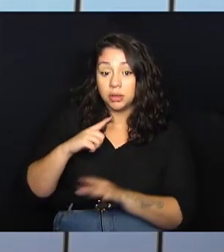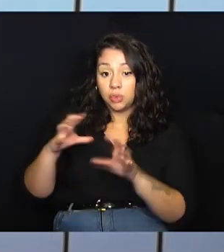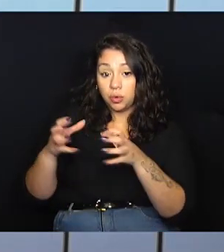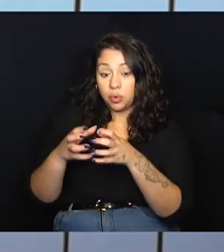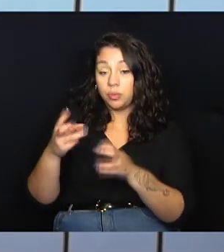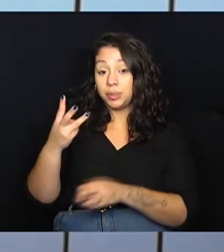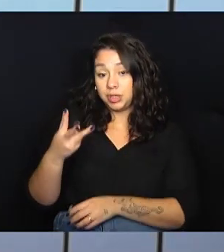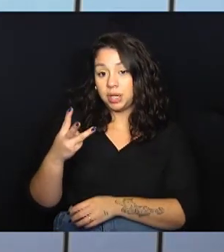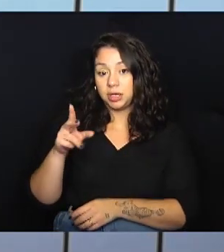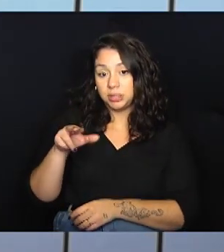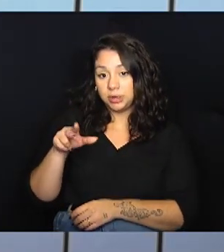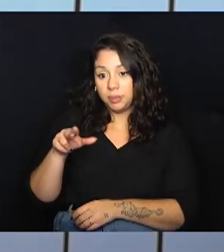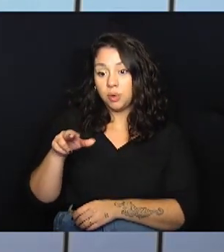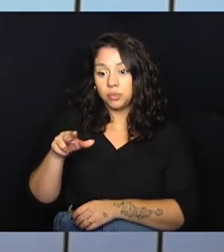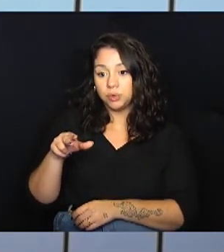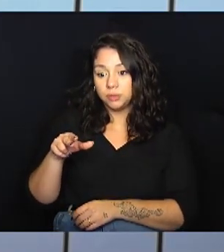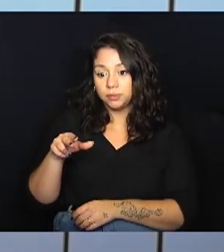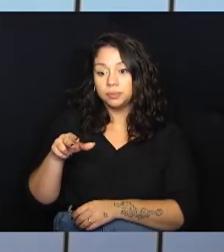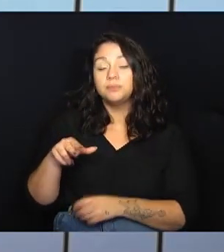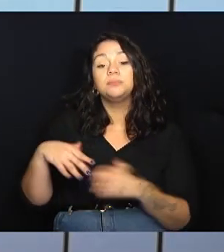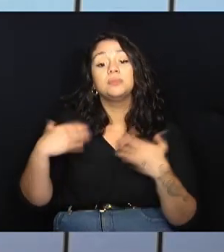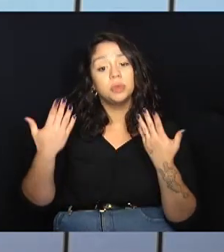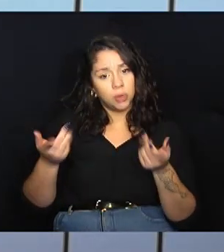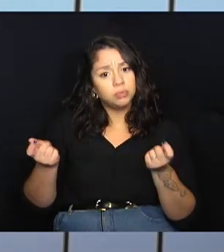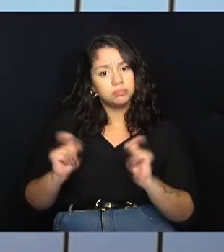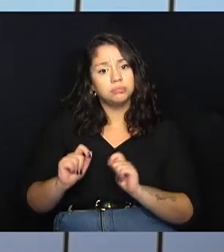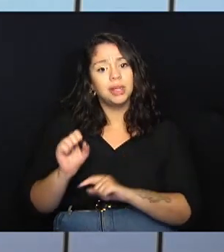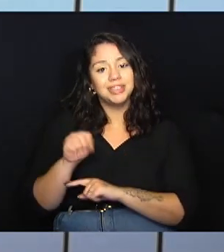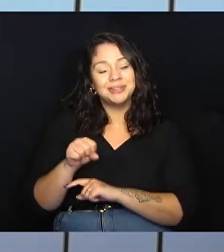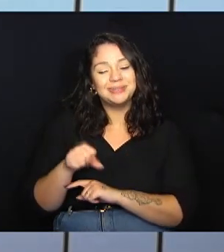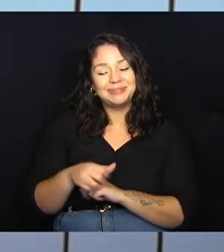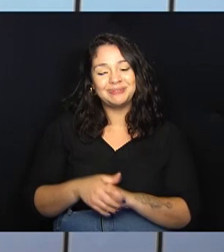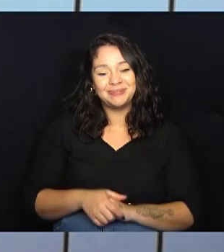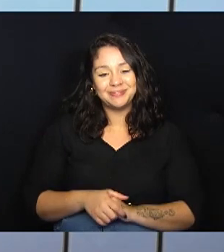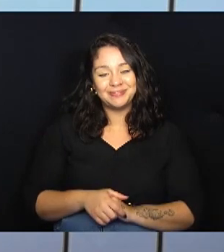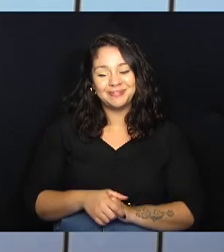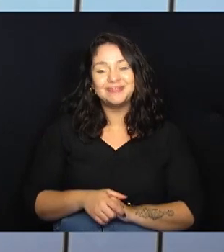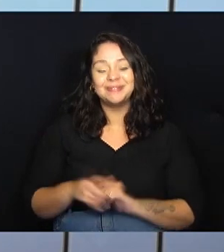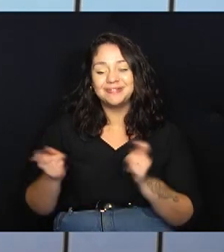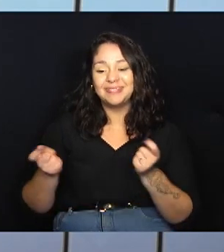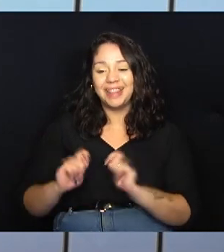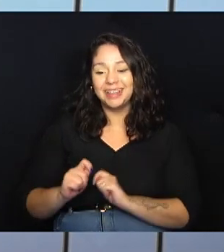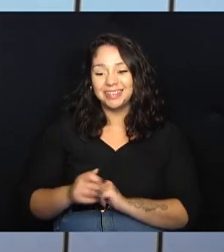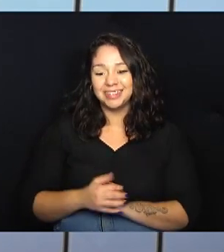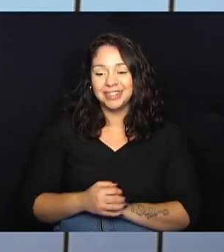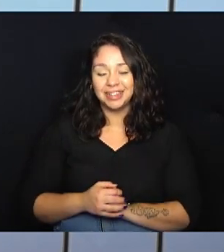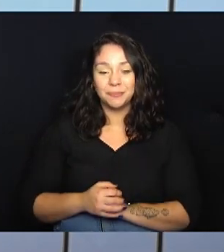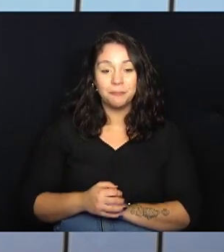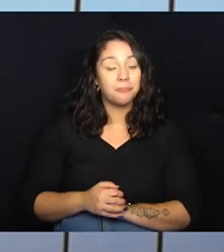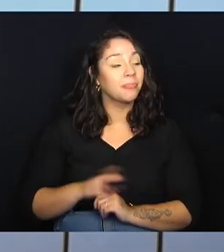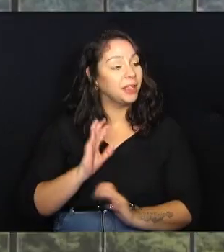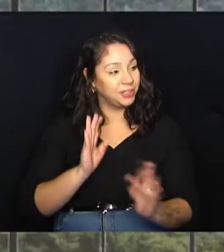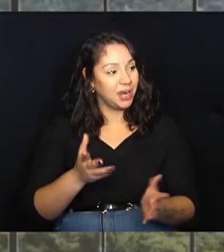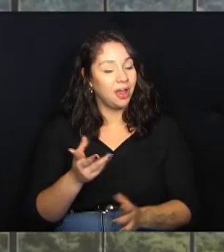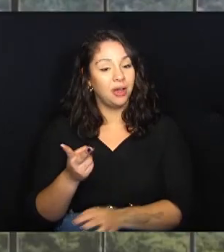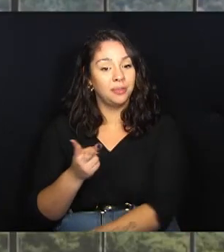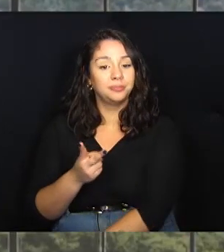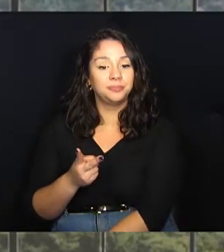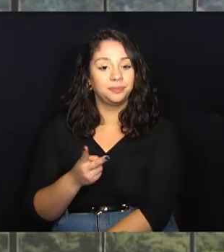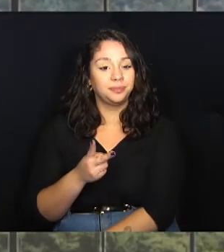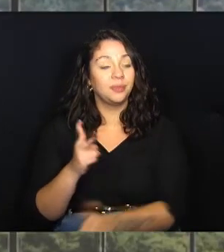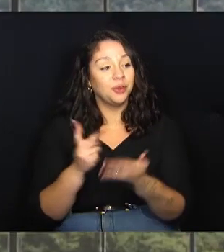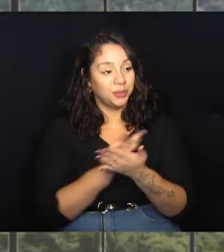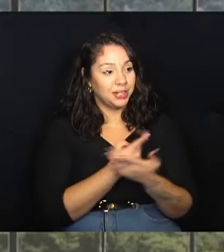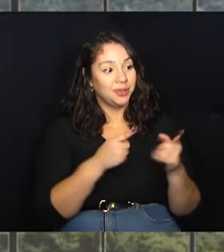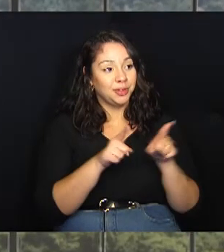3 irmãos. Sim. Então é possível. É possível. E já teve casos também da pessoa colocar lá na